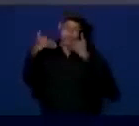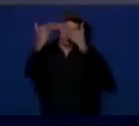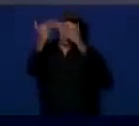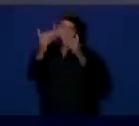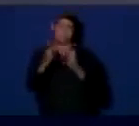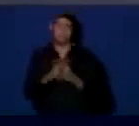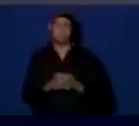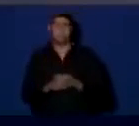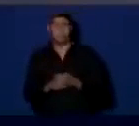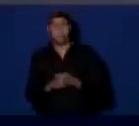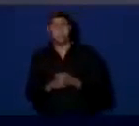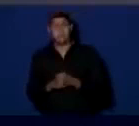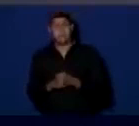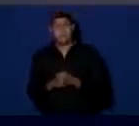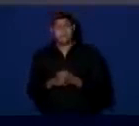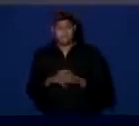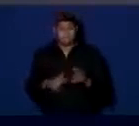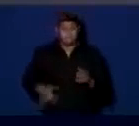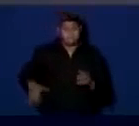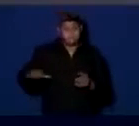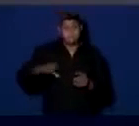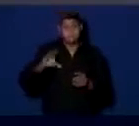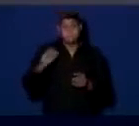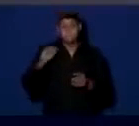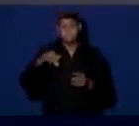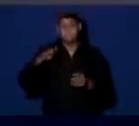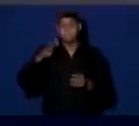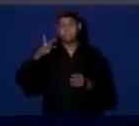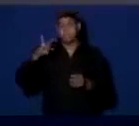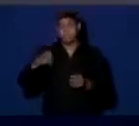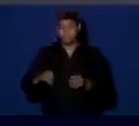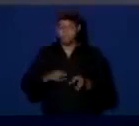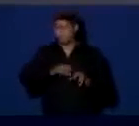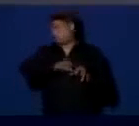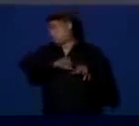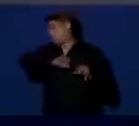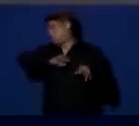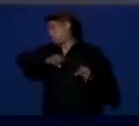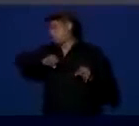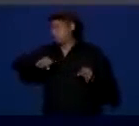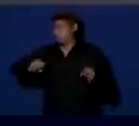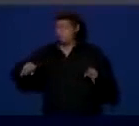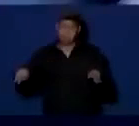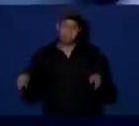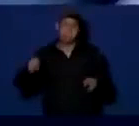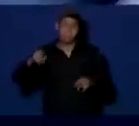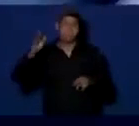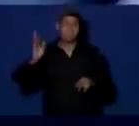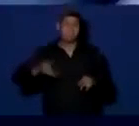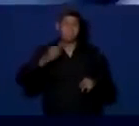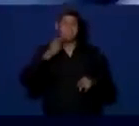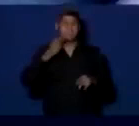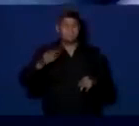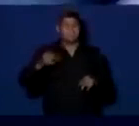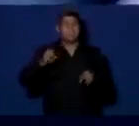desenvolvimento. Curiosamente, o mercado de câmbio, por N razões, inclusive você citou,